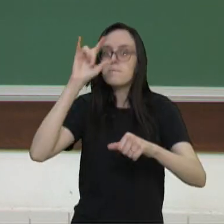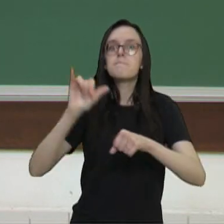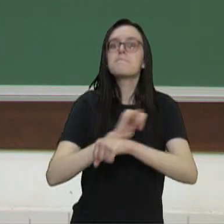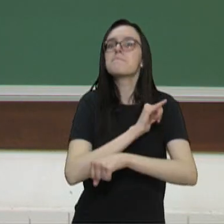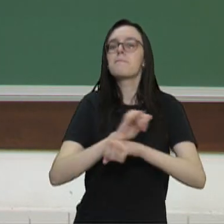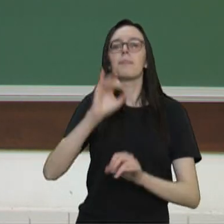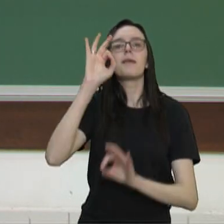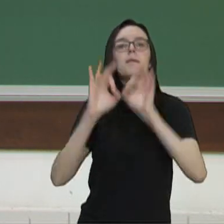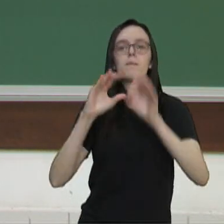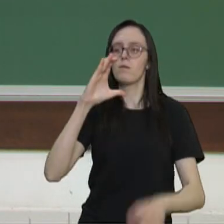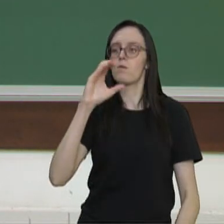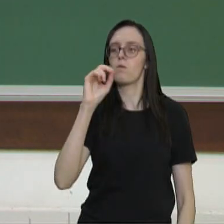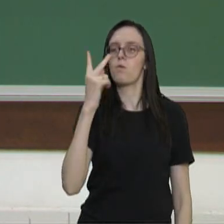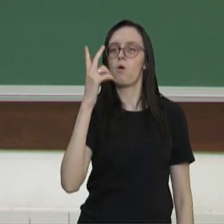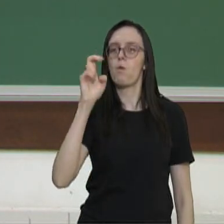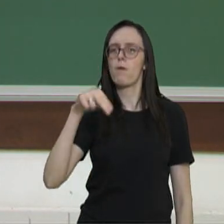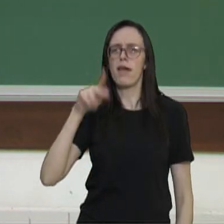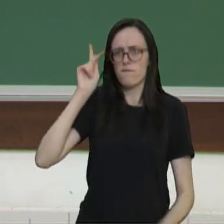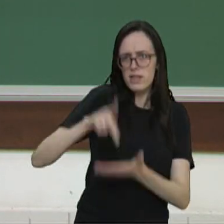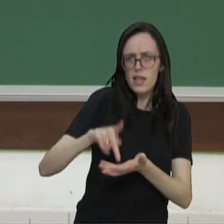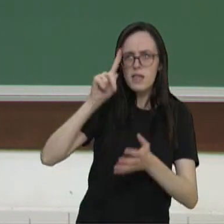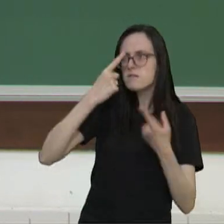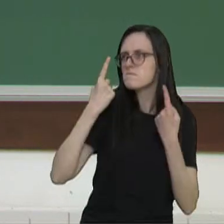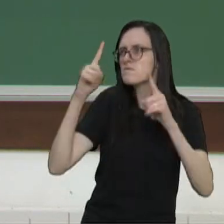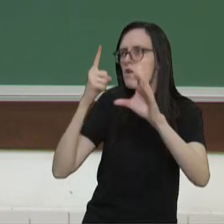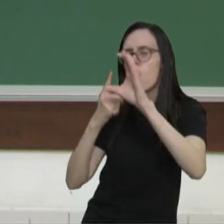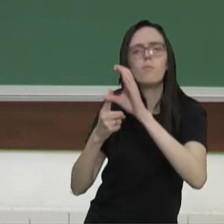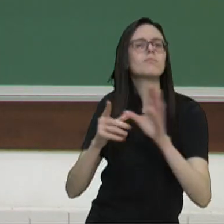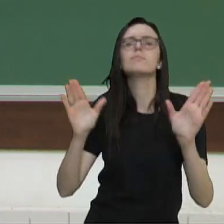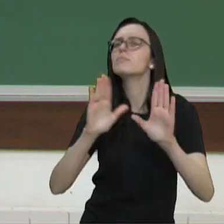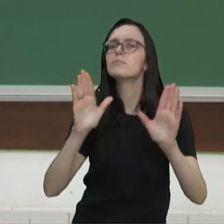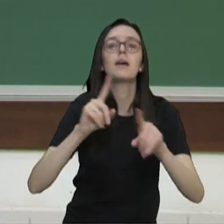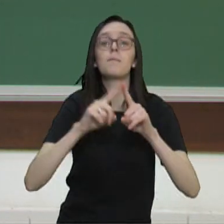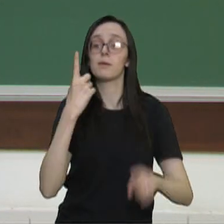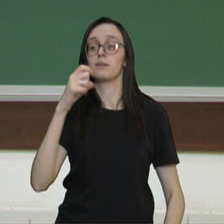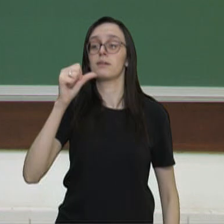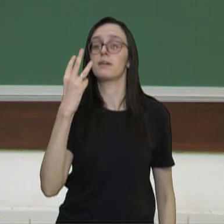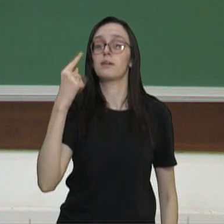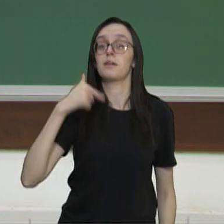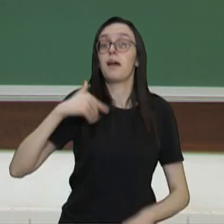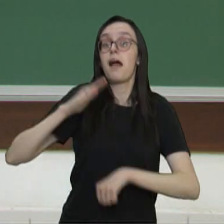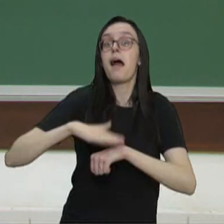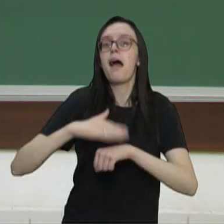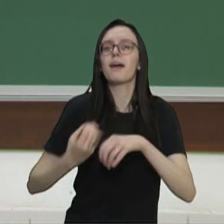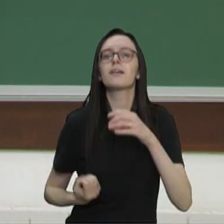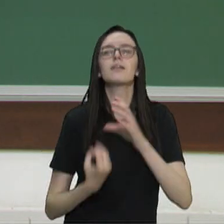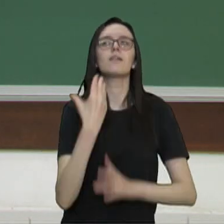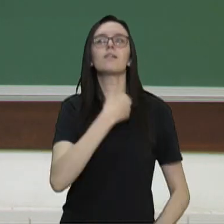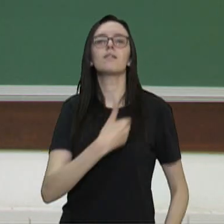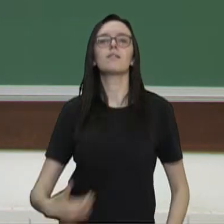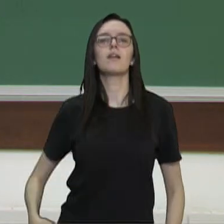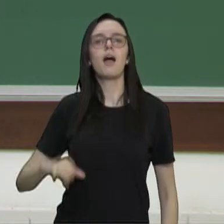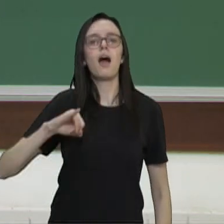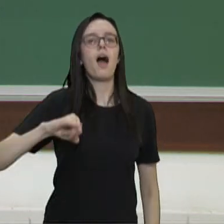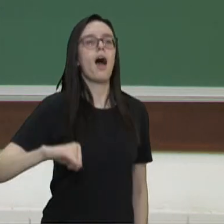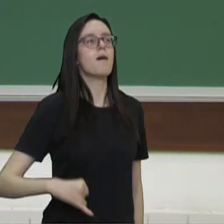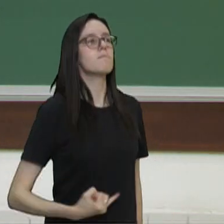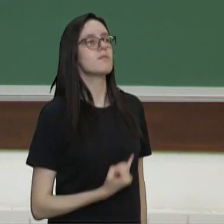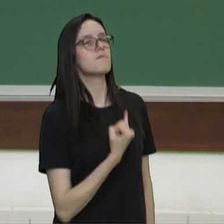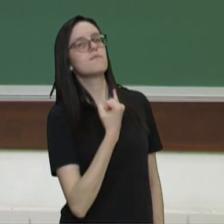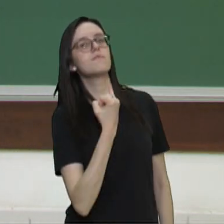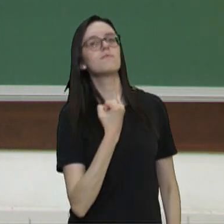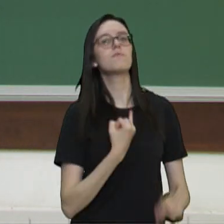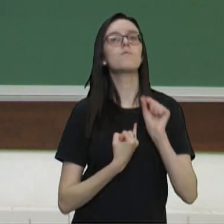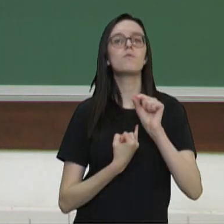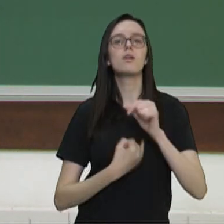chamado Plano Cohen, uma suposta ameaça comunista ao Brasil em 1937, e o Getúlio Vargas se aproveitou disso para criar o